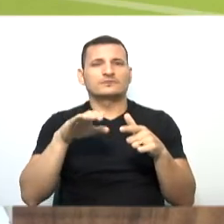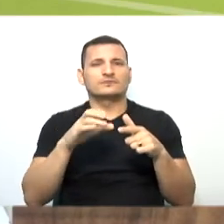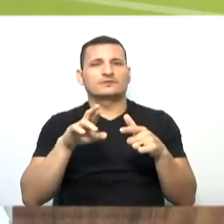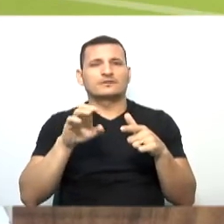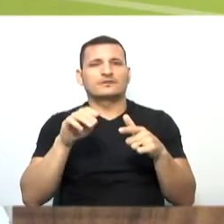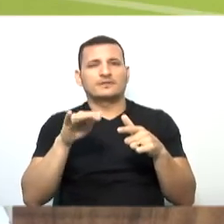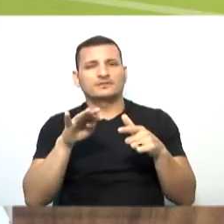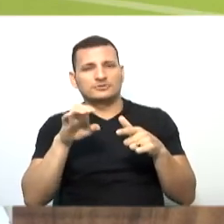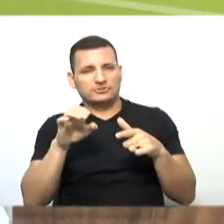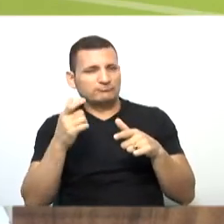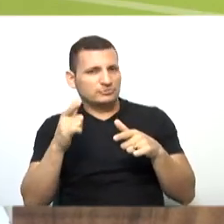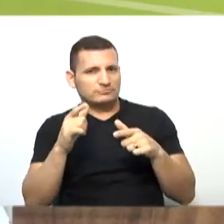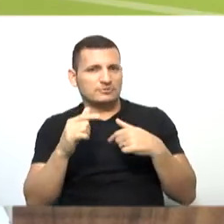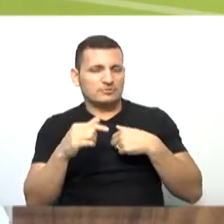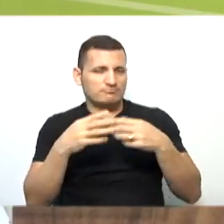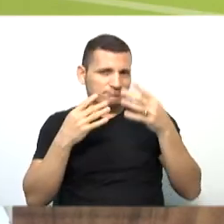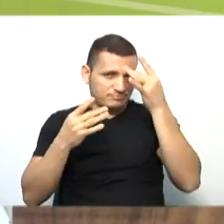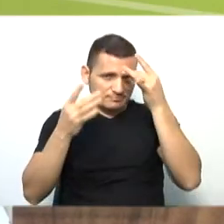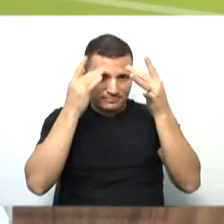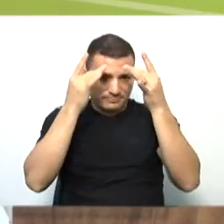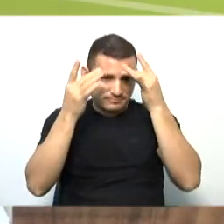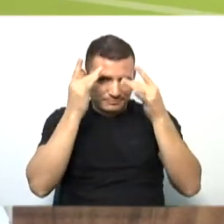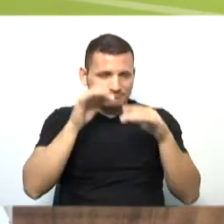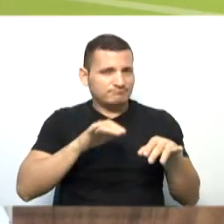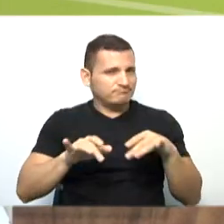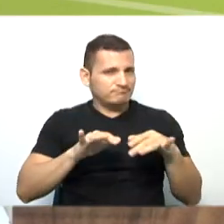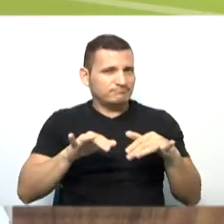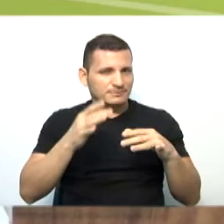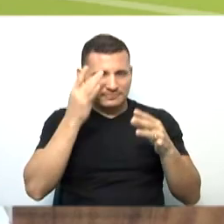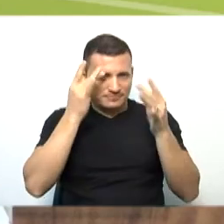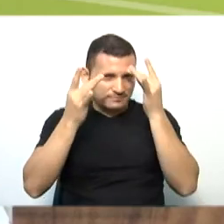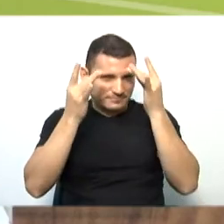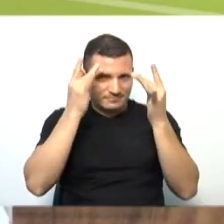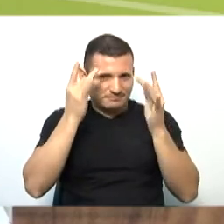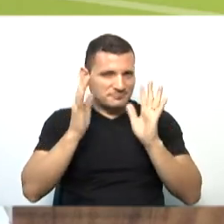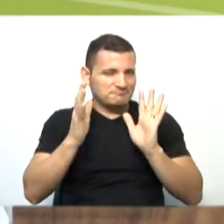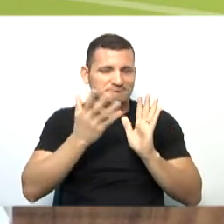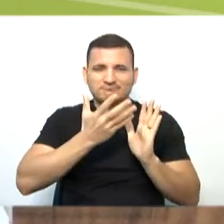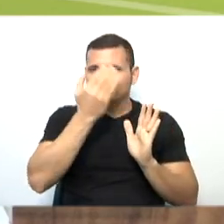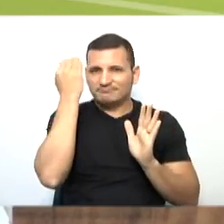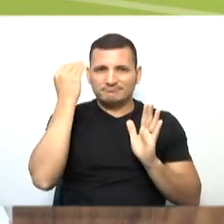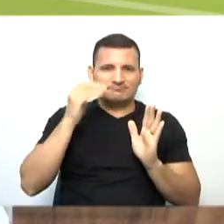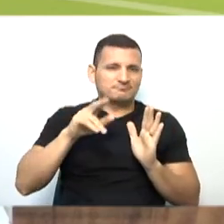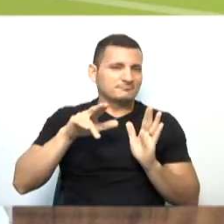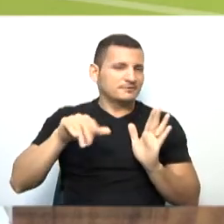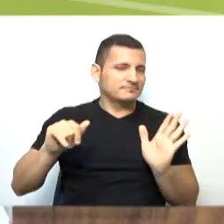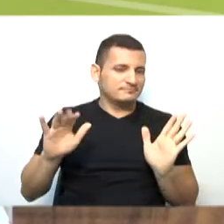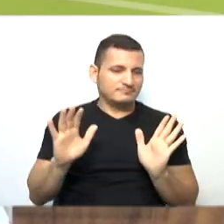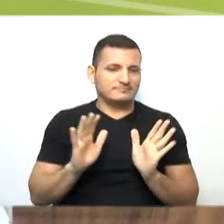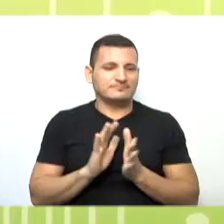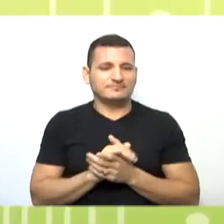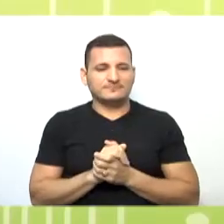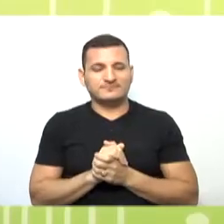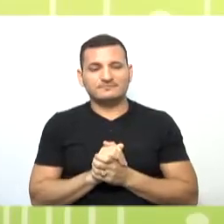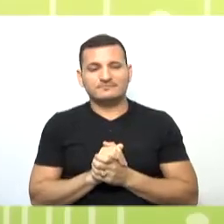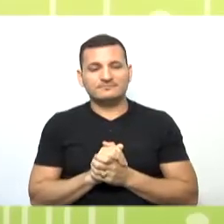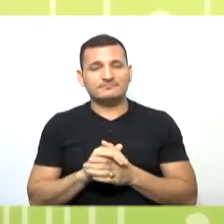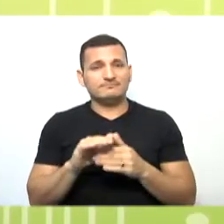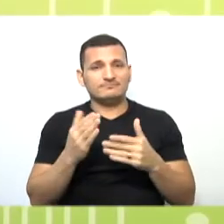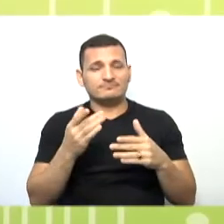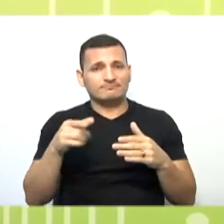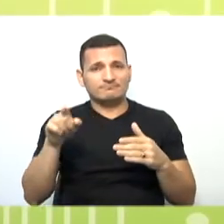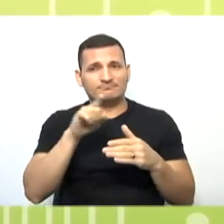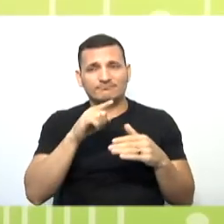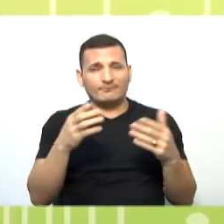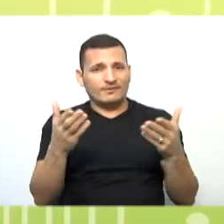Também. Aí eu tinha que decorar essas coisas, aí eu tinha que falar. Aí ficou na cabeça, amigo, para desprender disso é um absurdo. Então... Não, gente, vocês chegaram